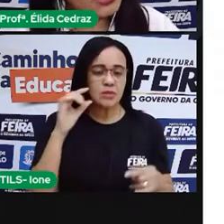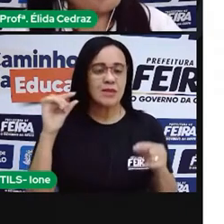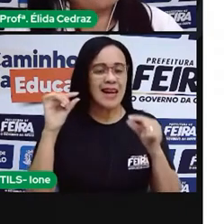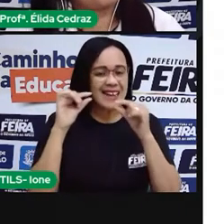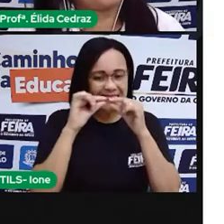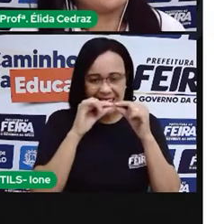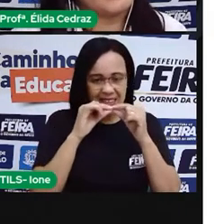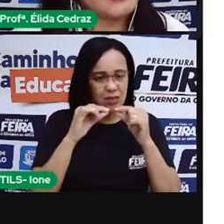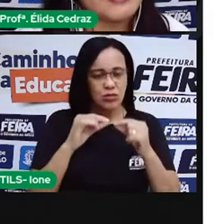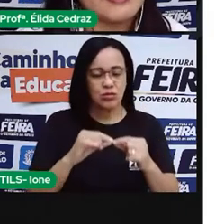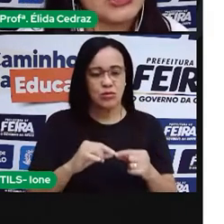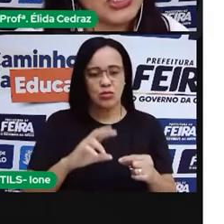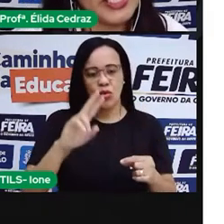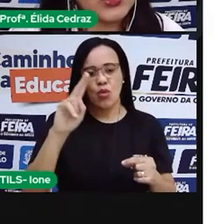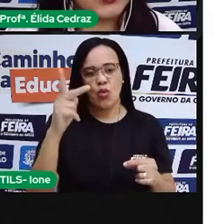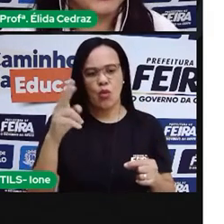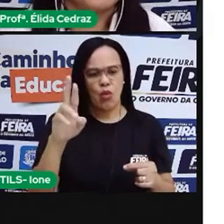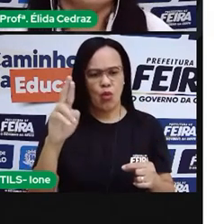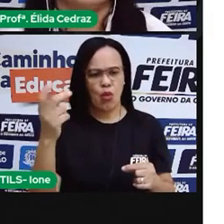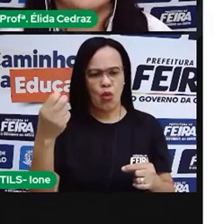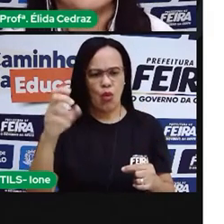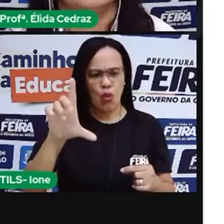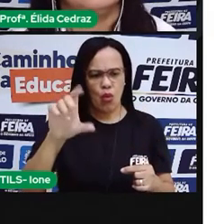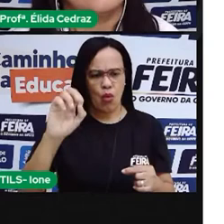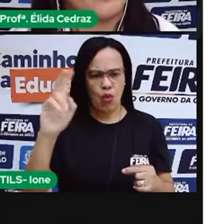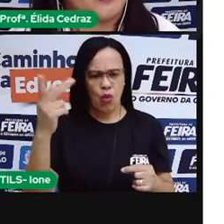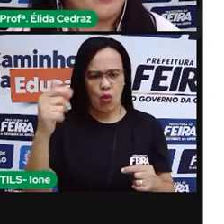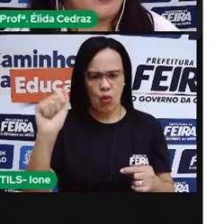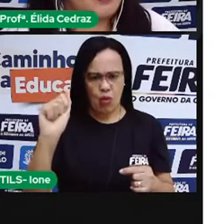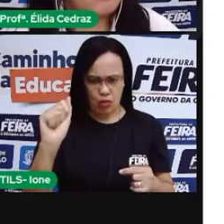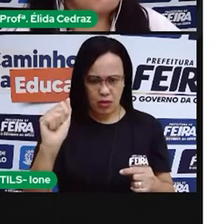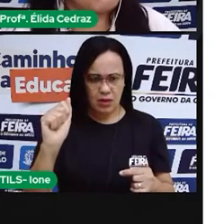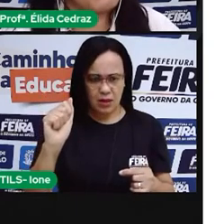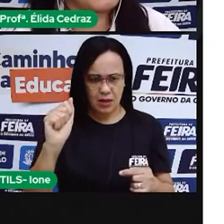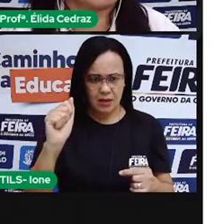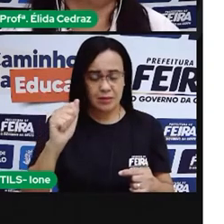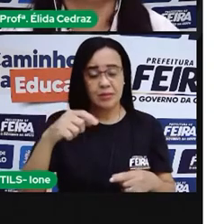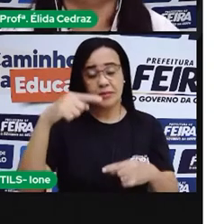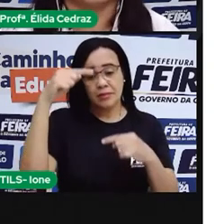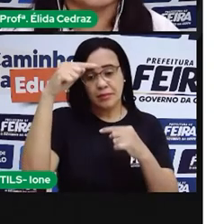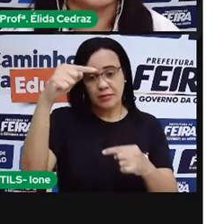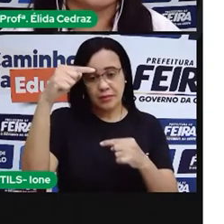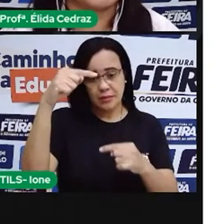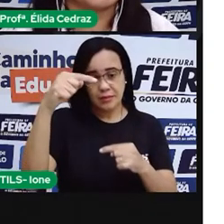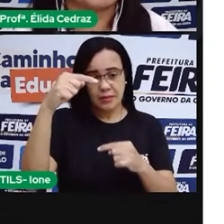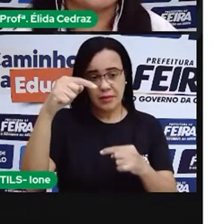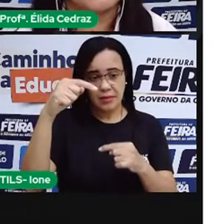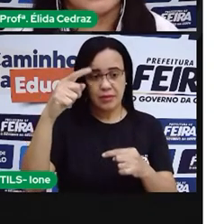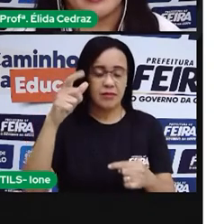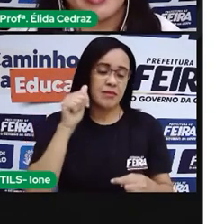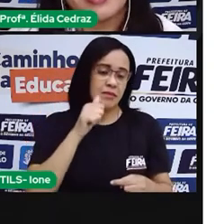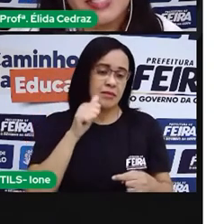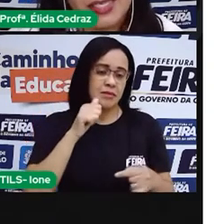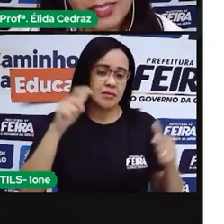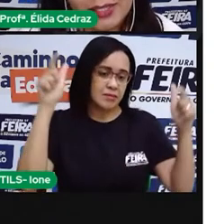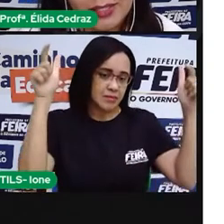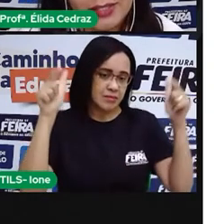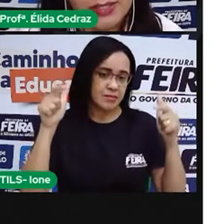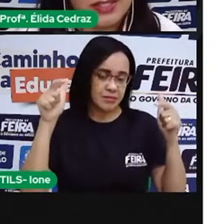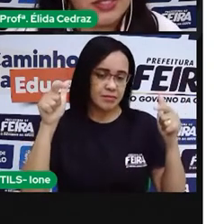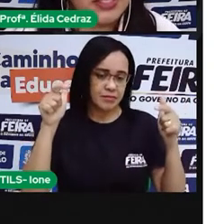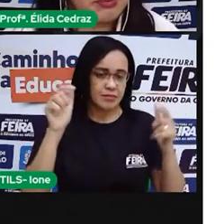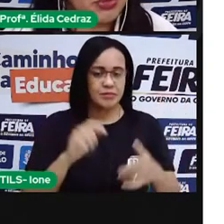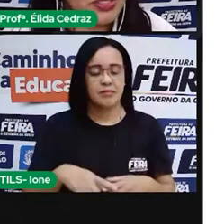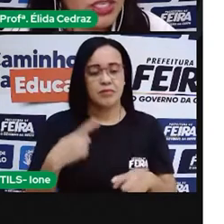rainha. E esse de azul? Garrafa. Isso mesmo. As